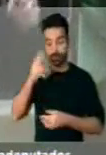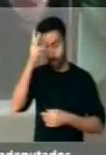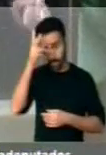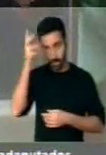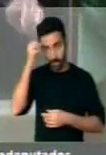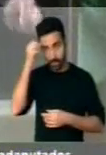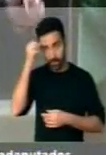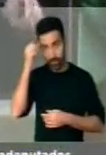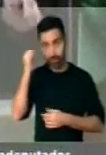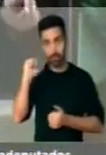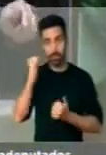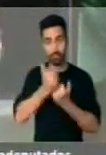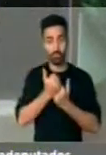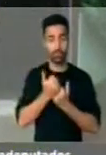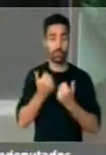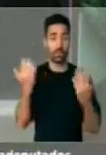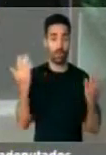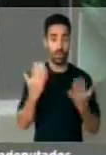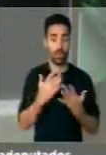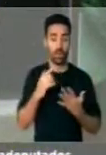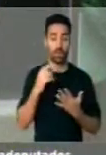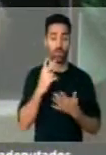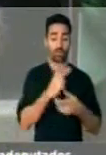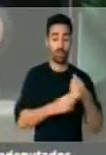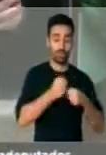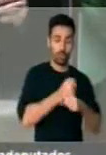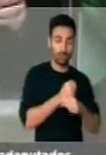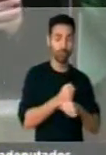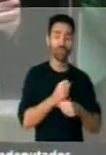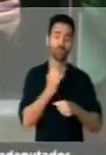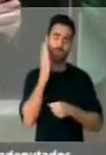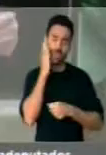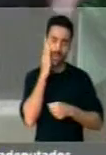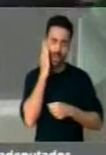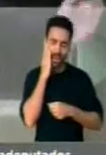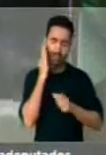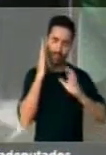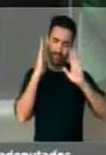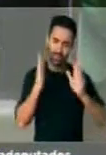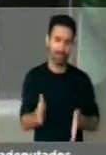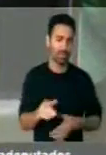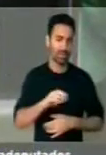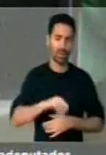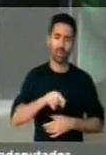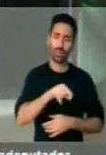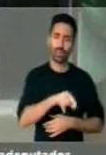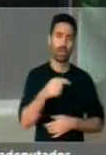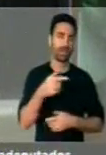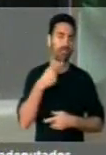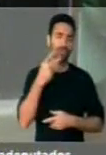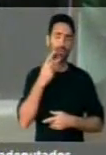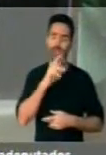tomaram posse nesse biênio, sabem que esta não é uma novidade.